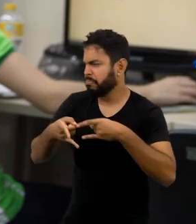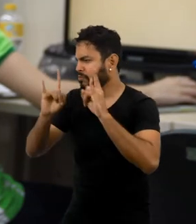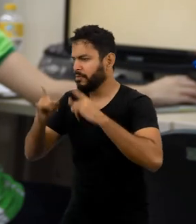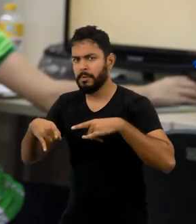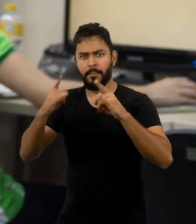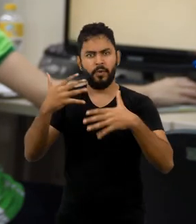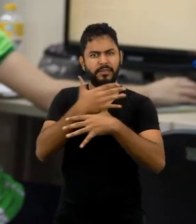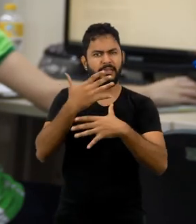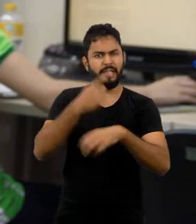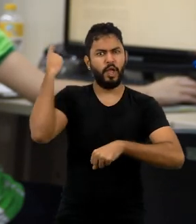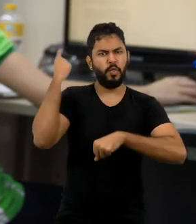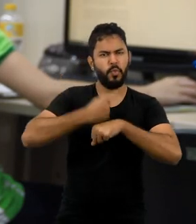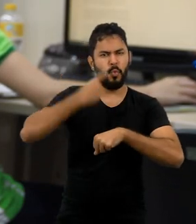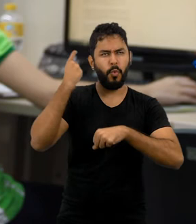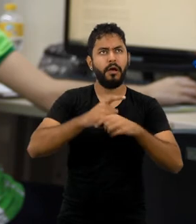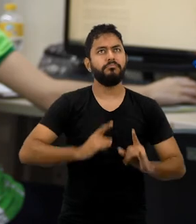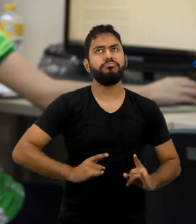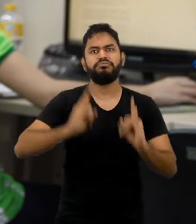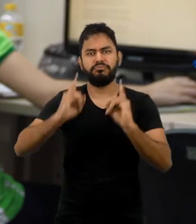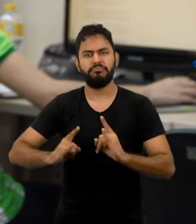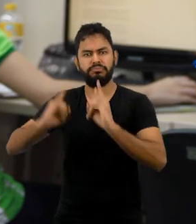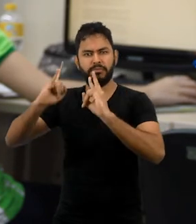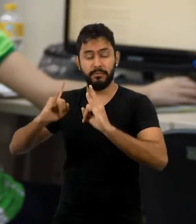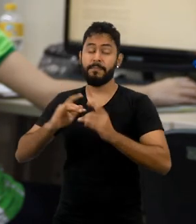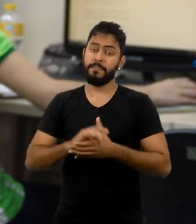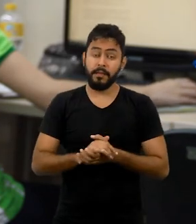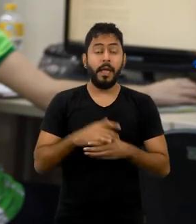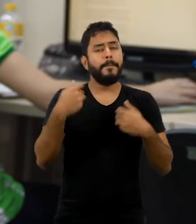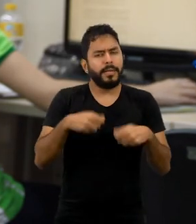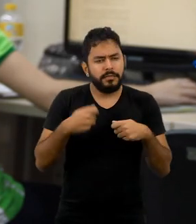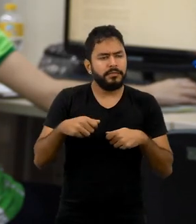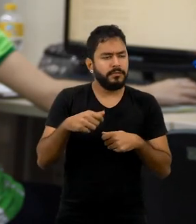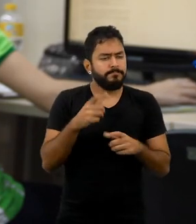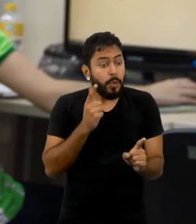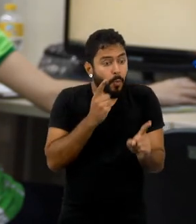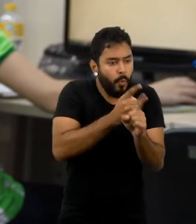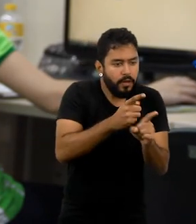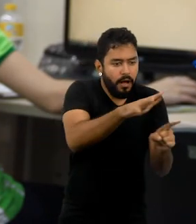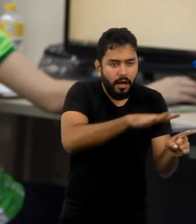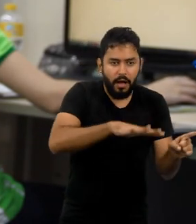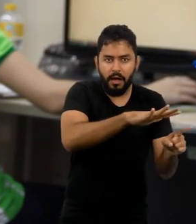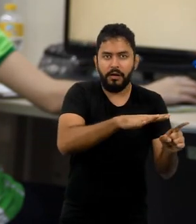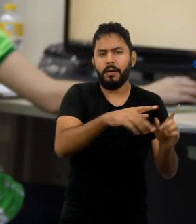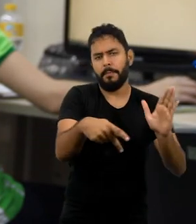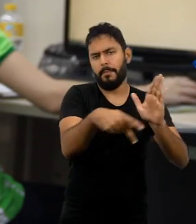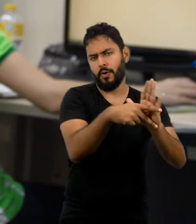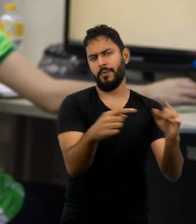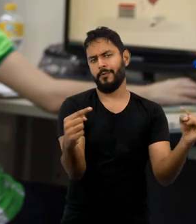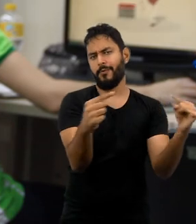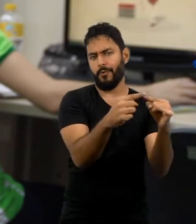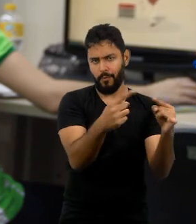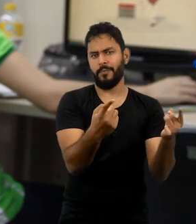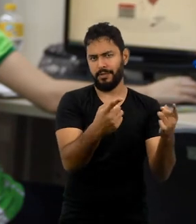transformando num verdadeiro cidade de concreto. E a gente precisa encontrar áreas que dê destinação